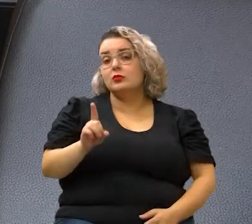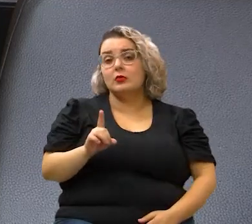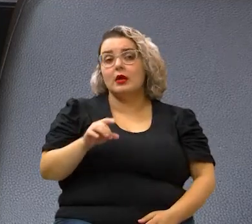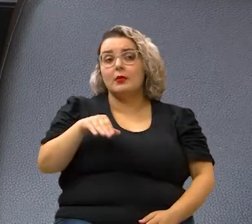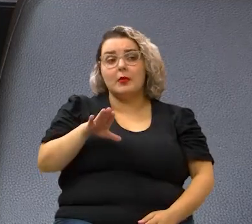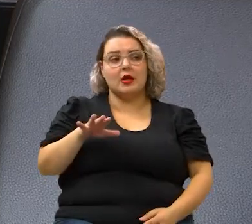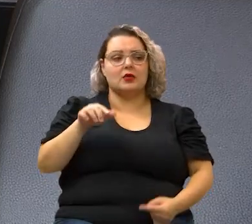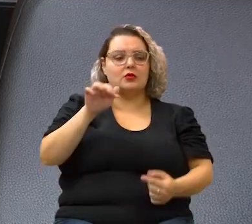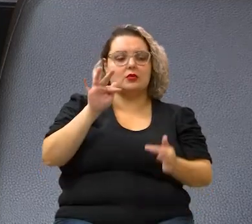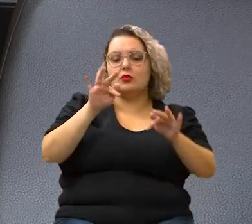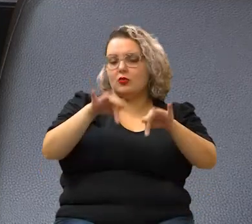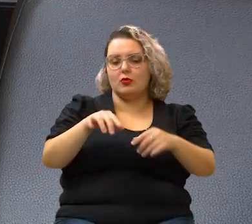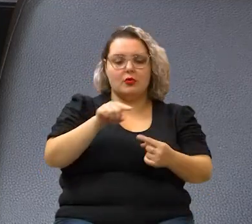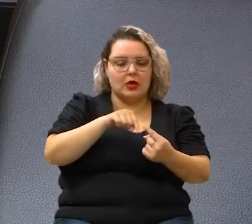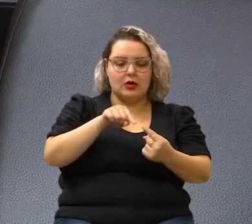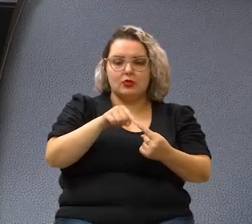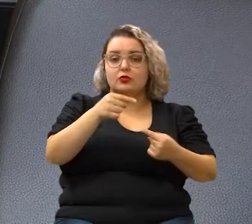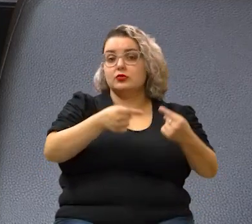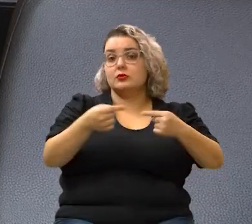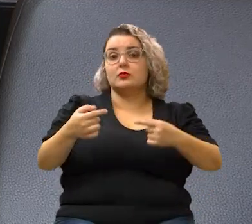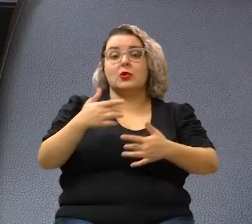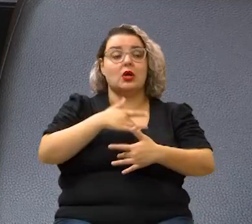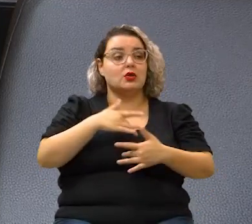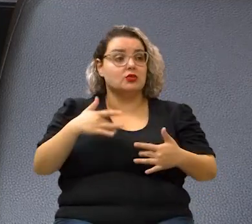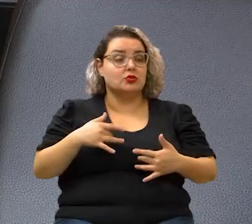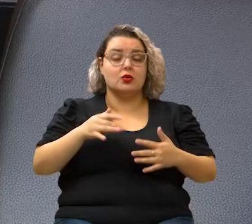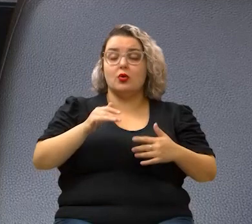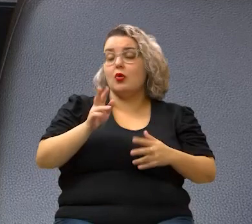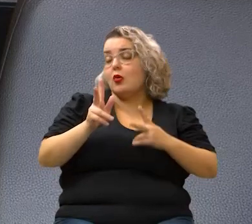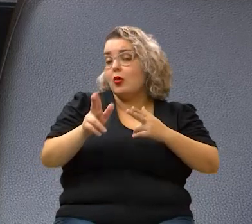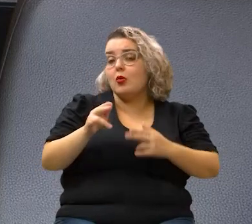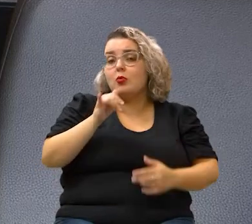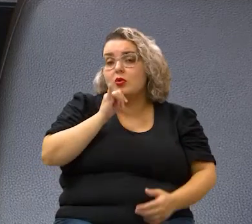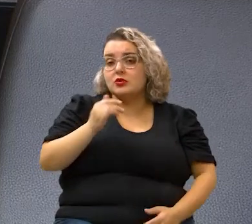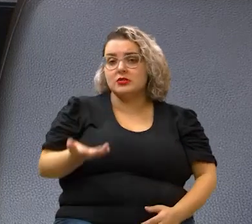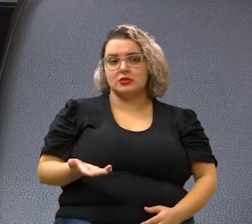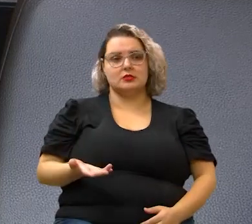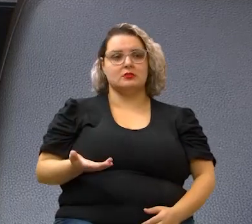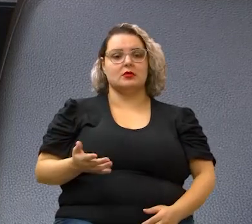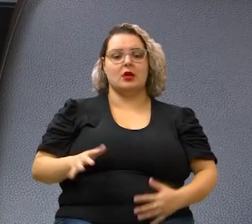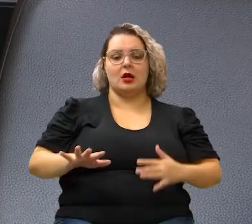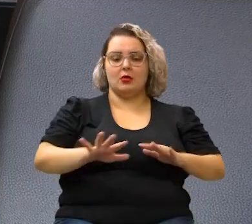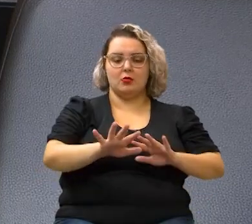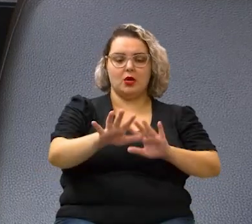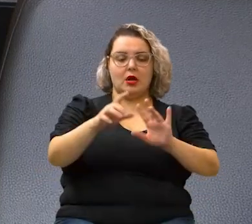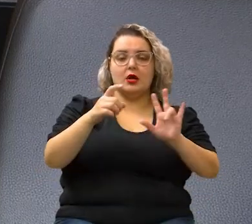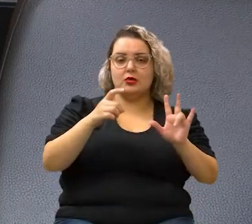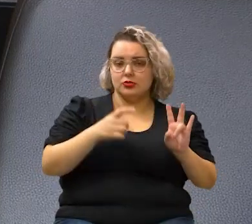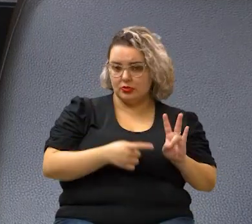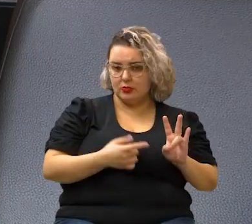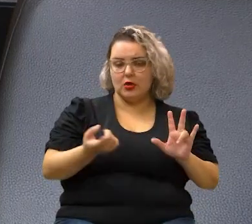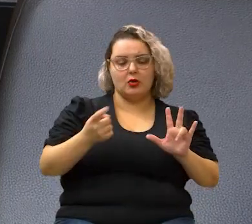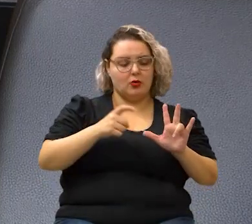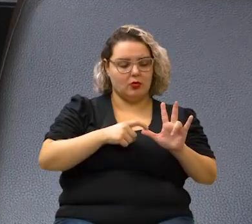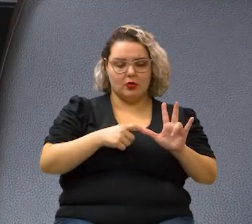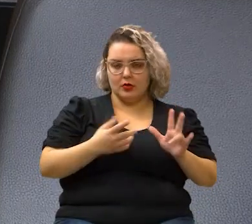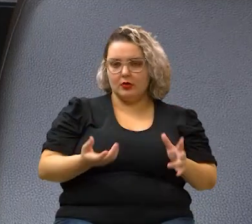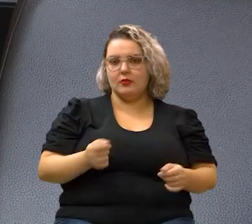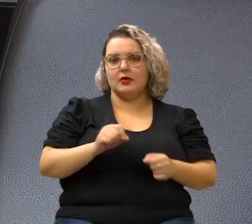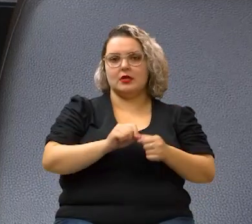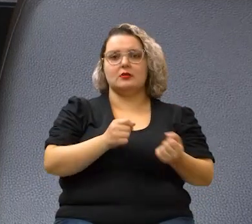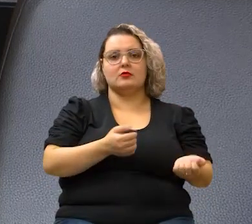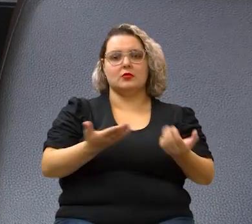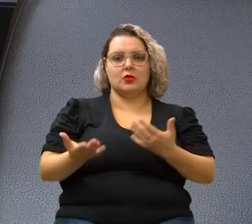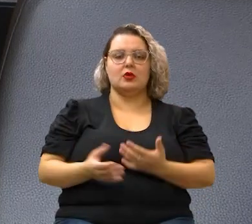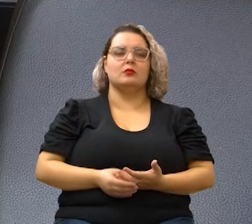Ela não é mais com aquela finalidade de um debate saudável, como, por exemplo, quando a Marcha da Maconha foi